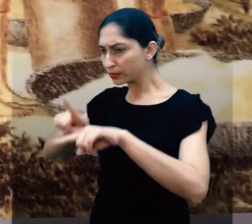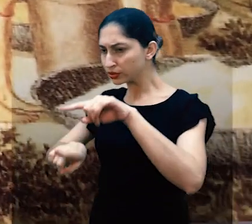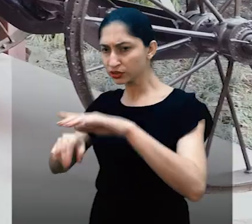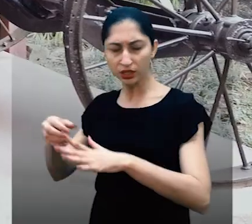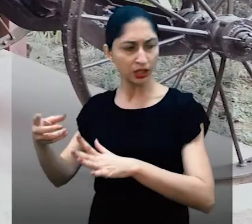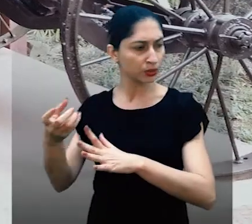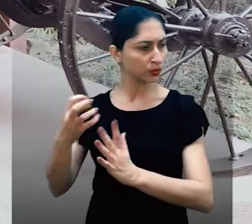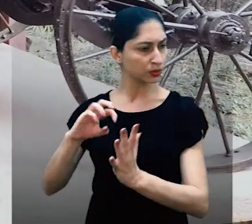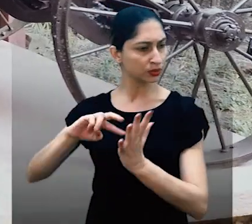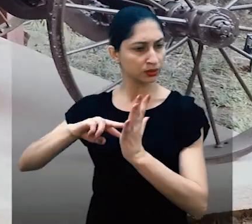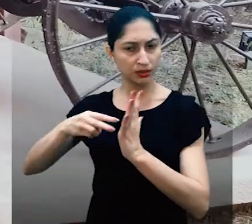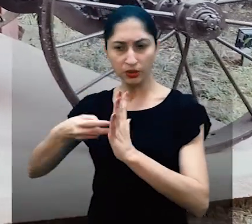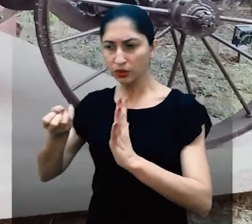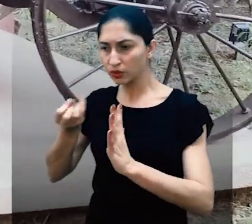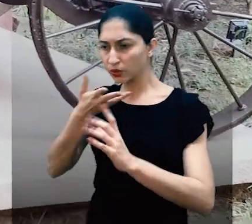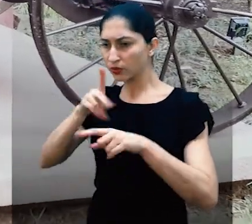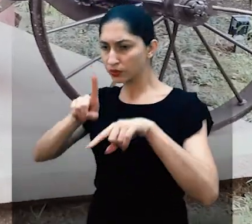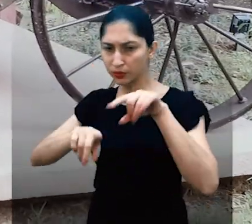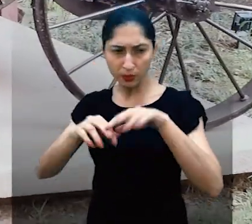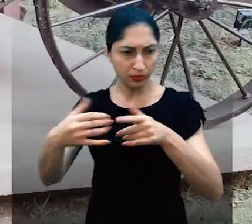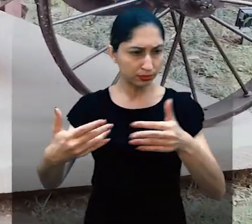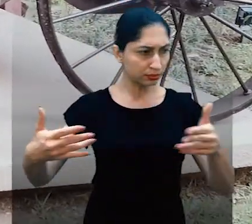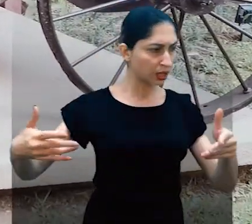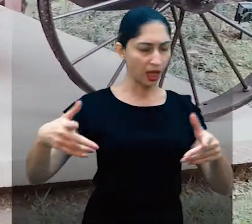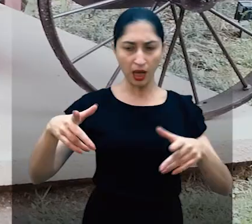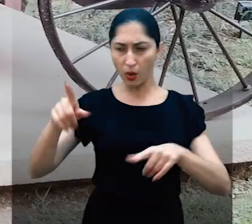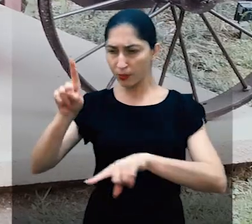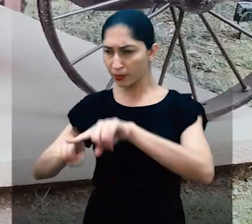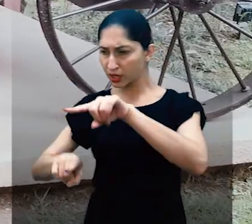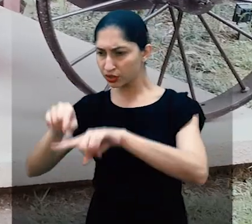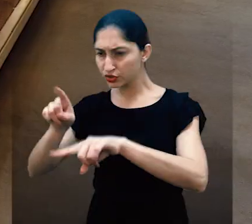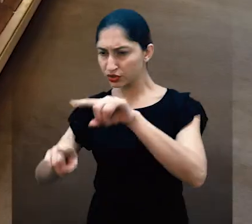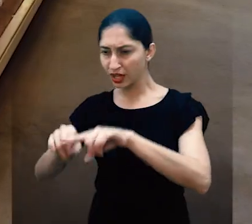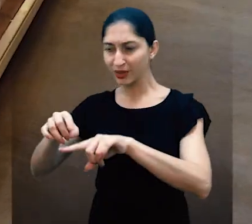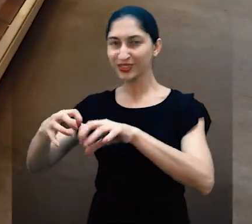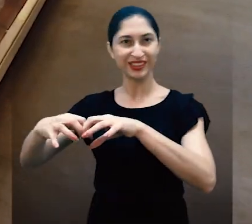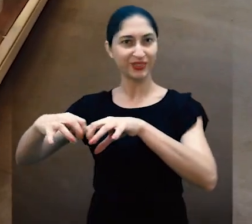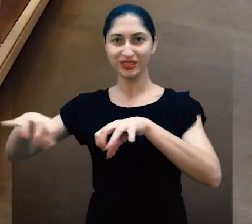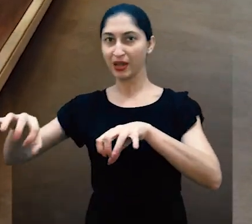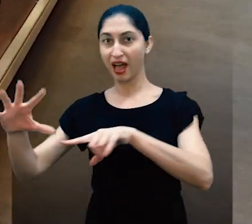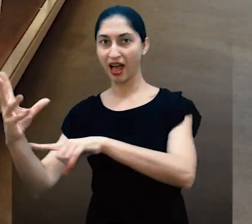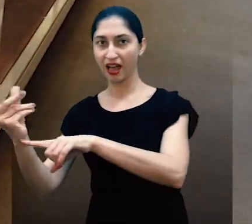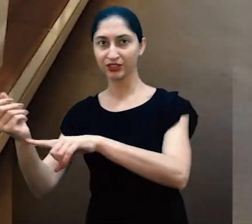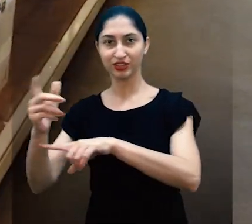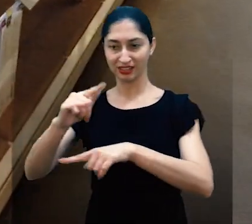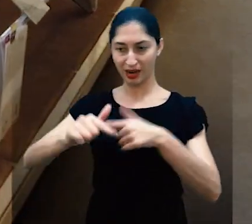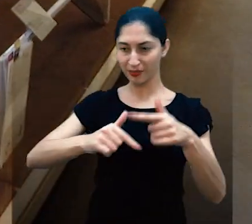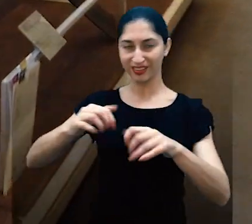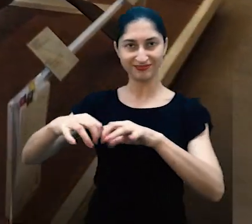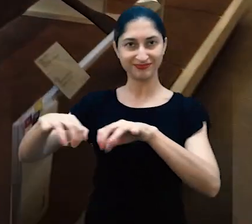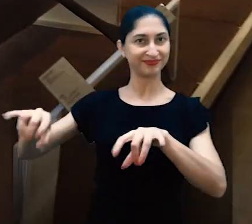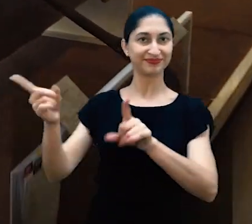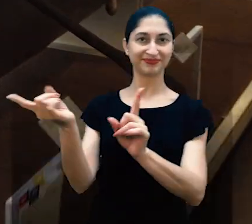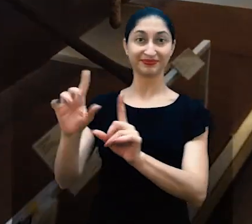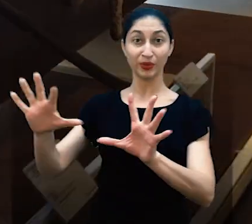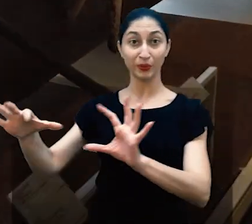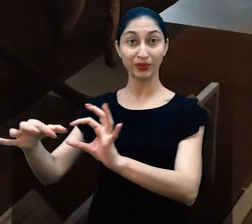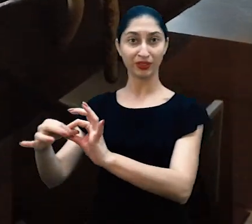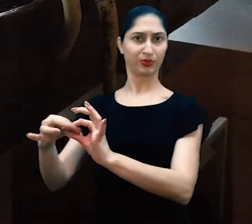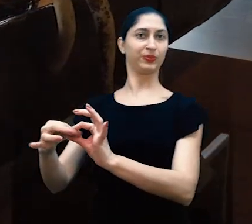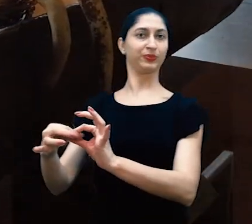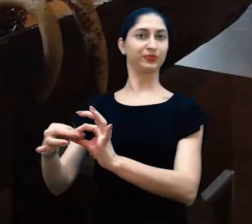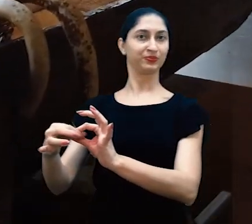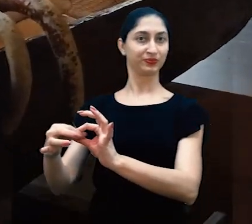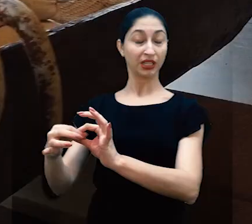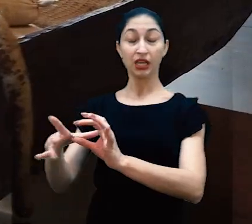objetos. Cada peça exposta mal separa a arte do trabalho. O homem, mesmo condicionado por suas